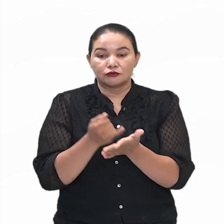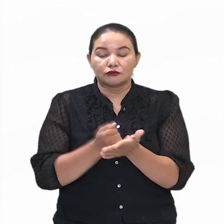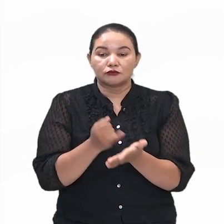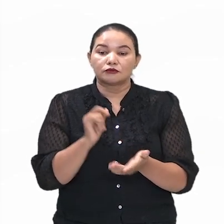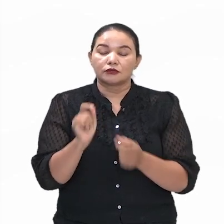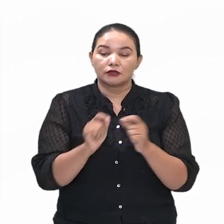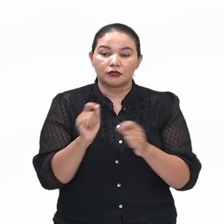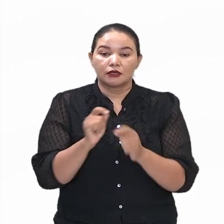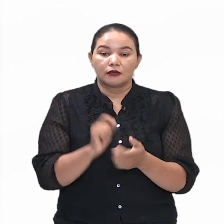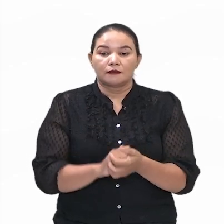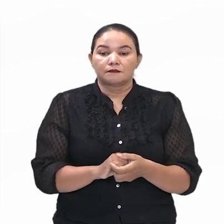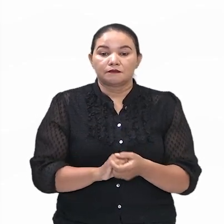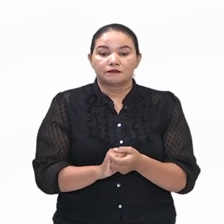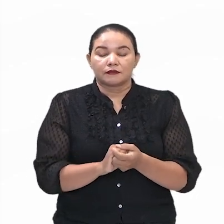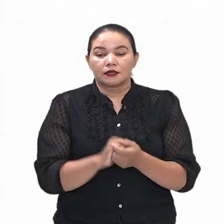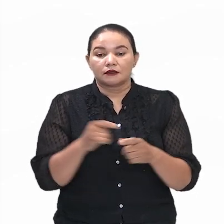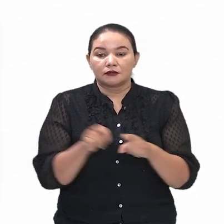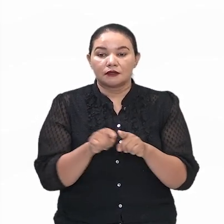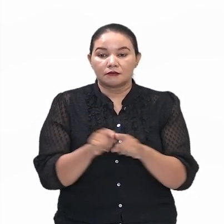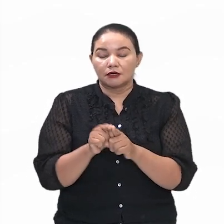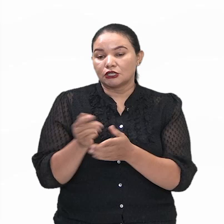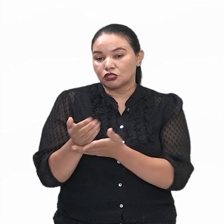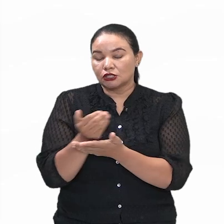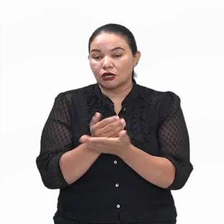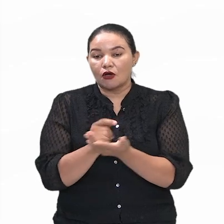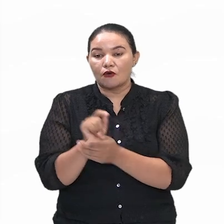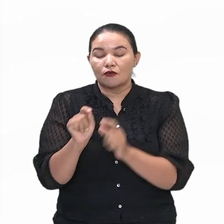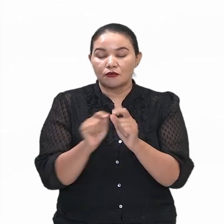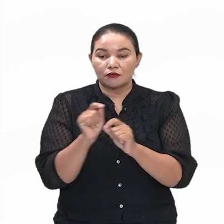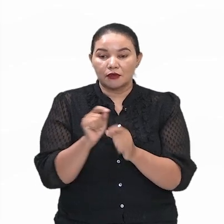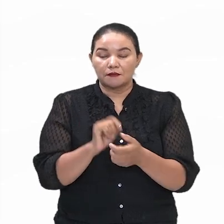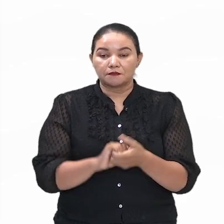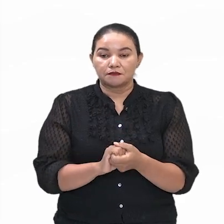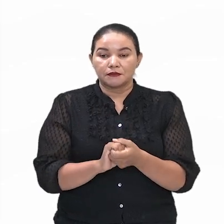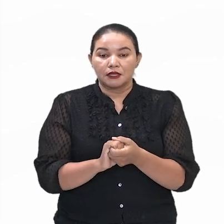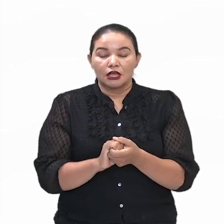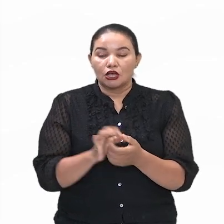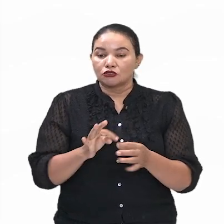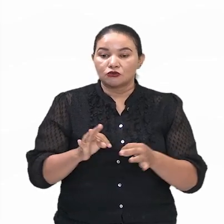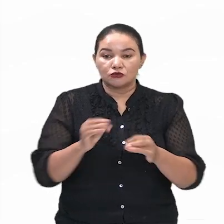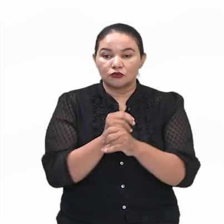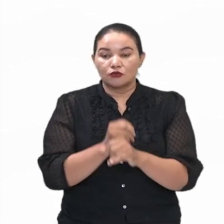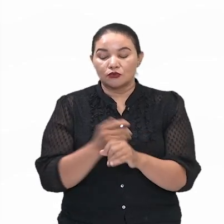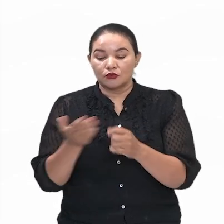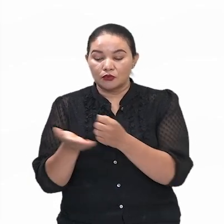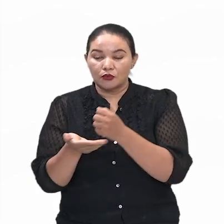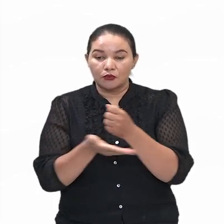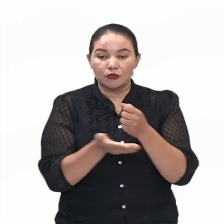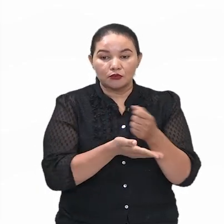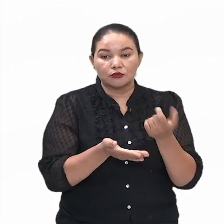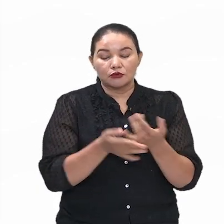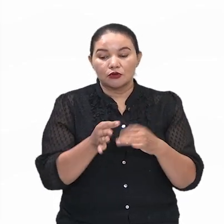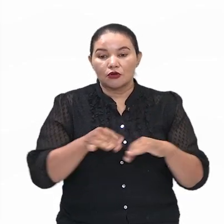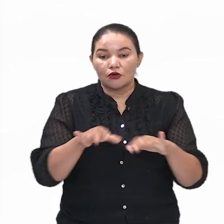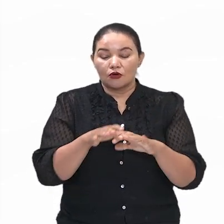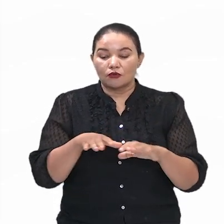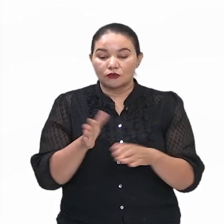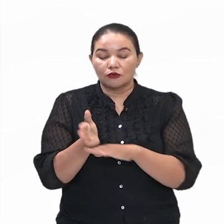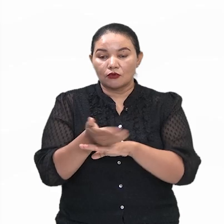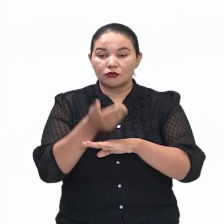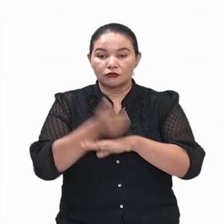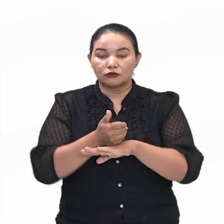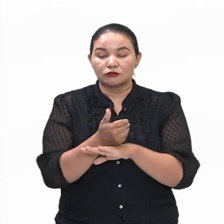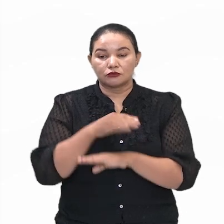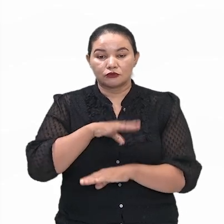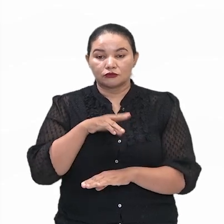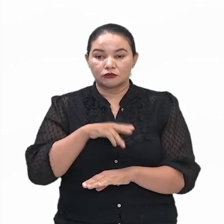que era a retirada de uma parte de tudo que era produzido no território das colônias portuguesas